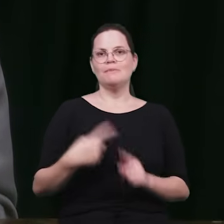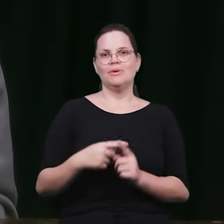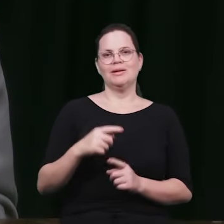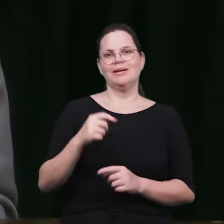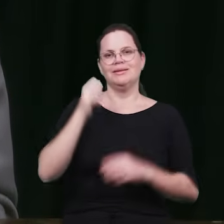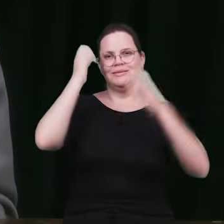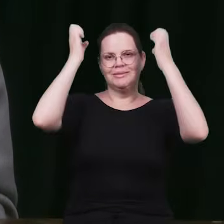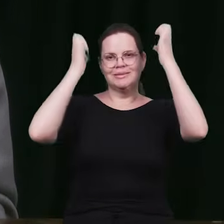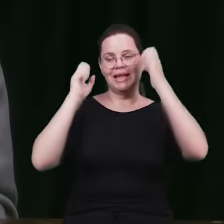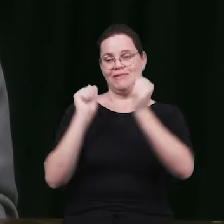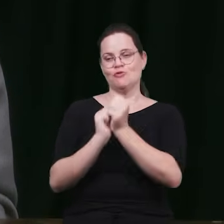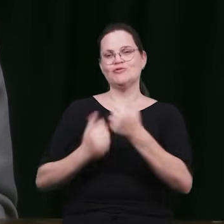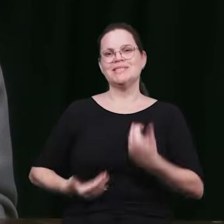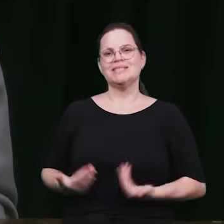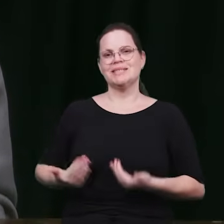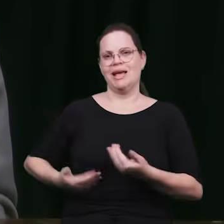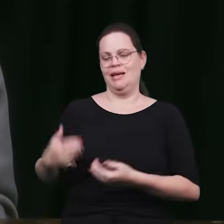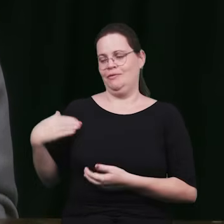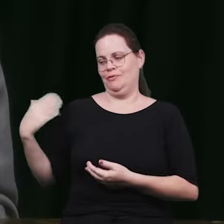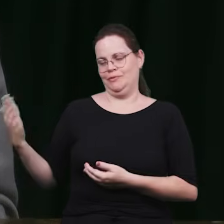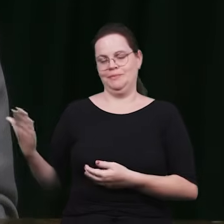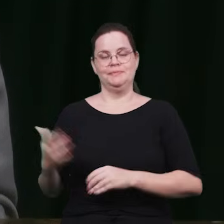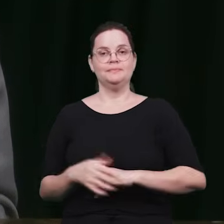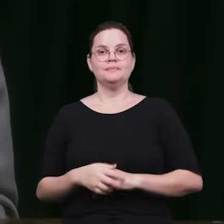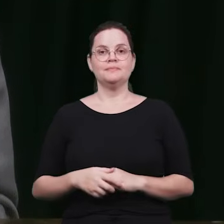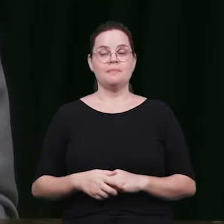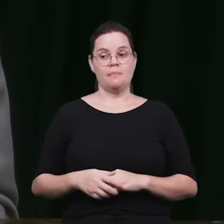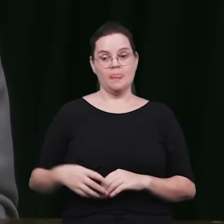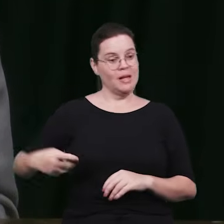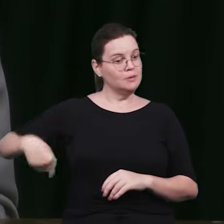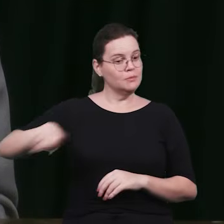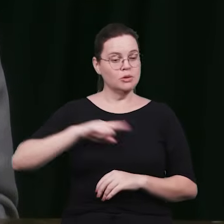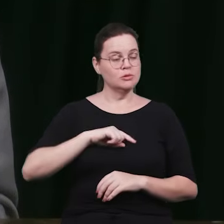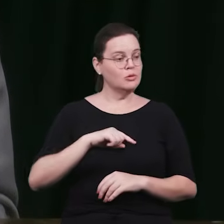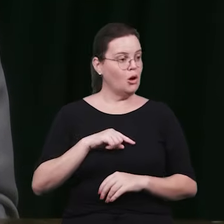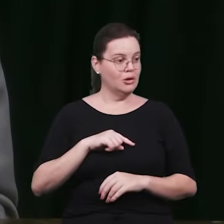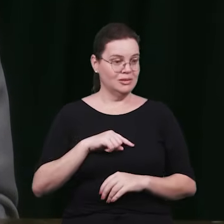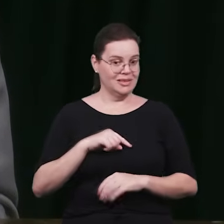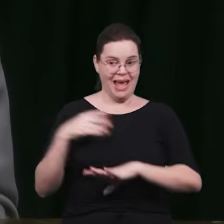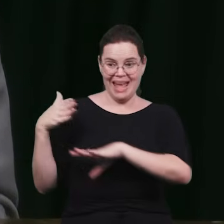né, as outras moças do rei, e ela só poderia entrar